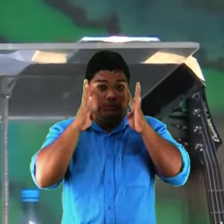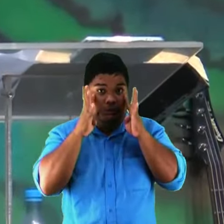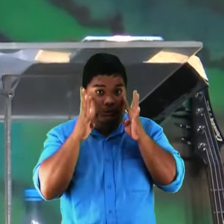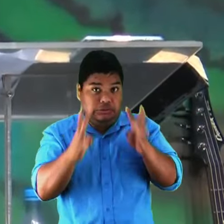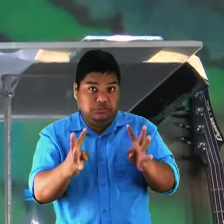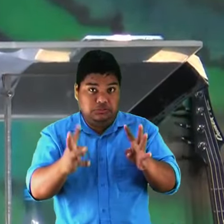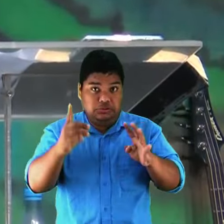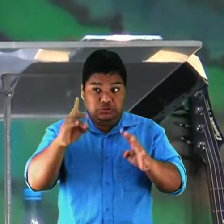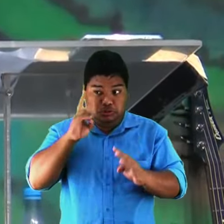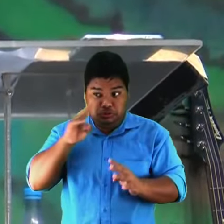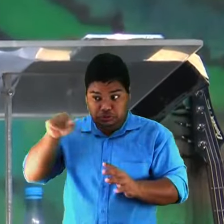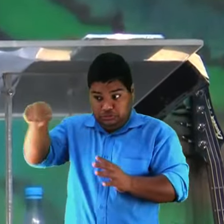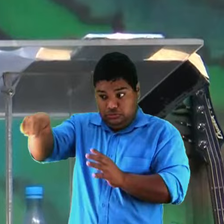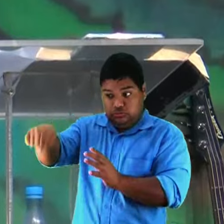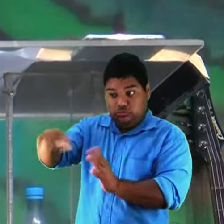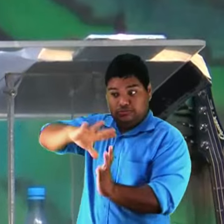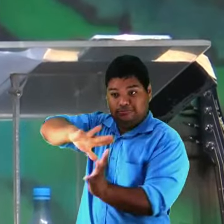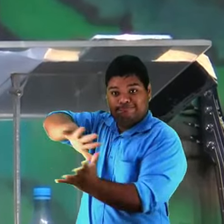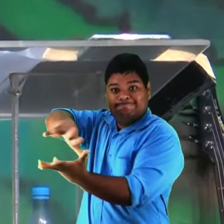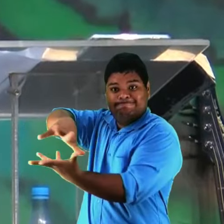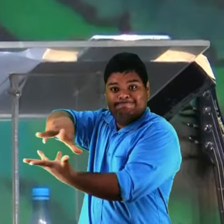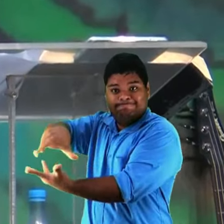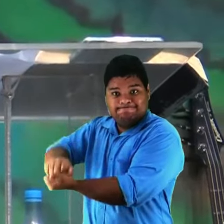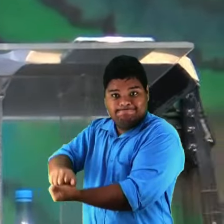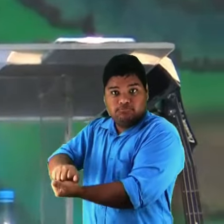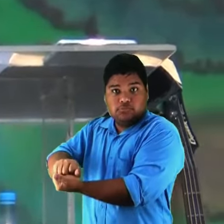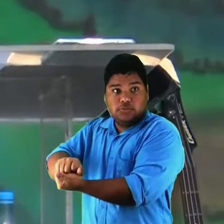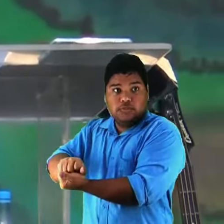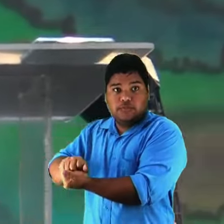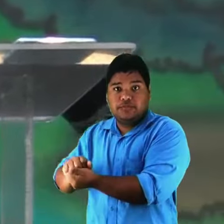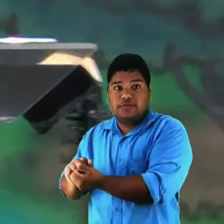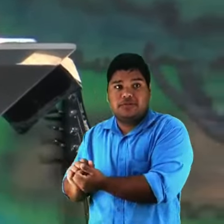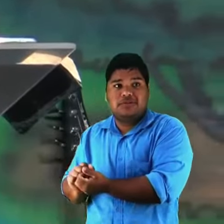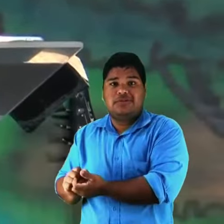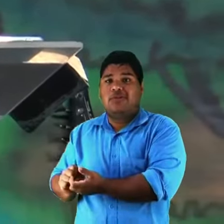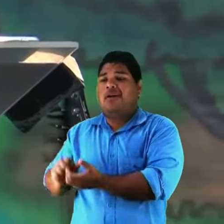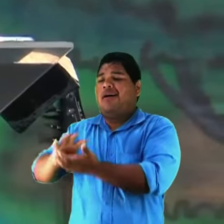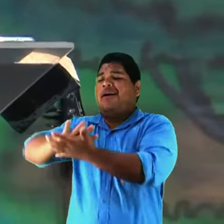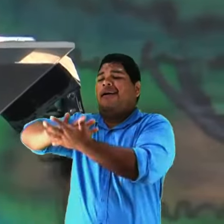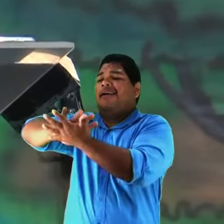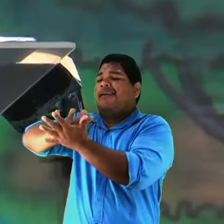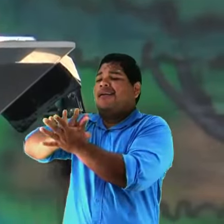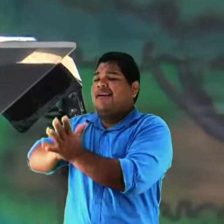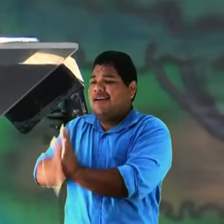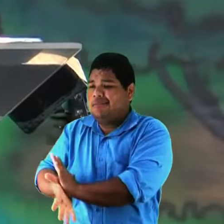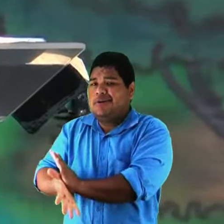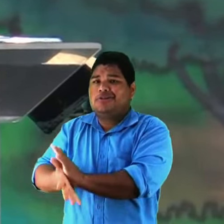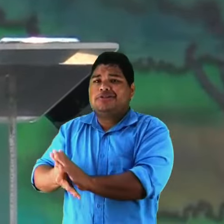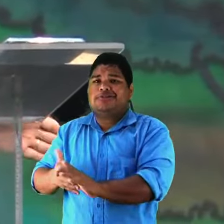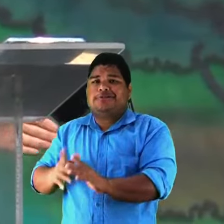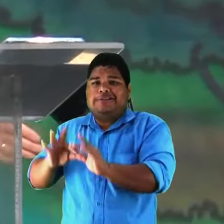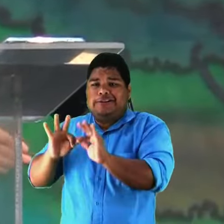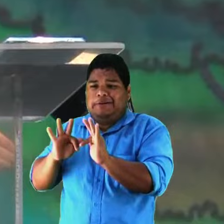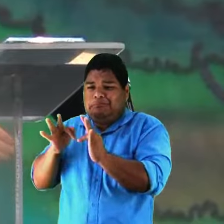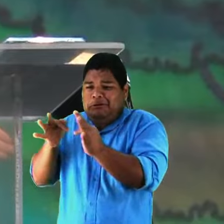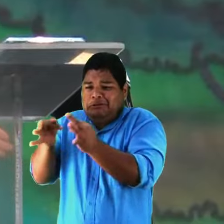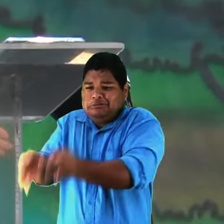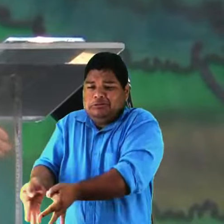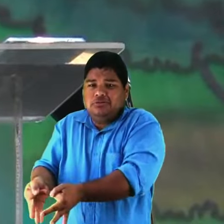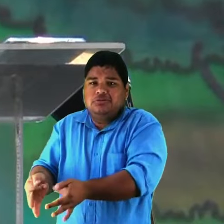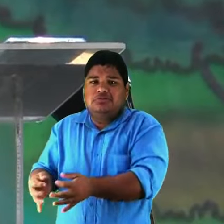terreno, para aquilo que é passageiro, para aquilo que é